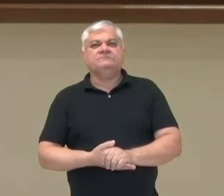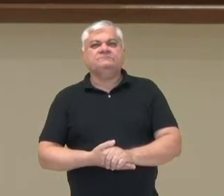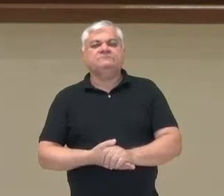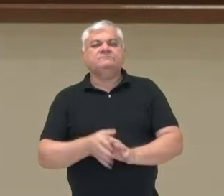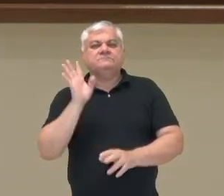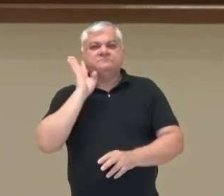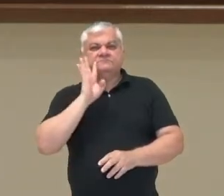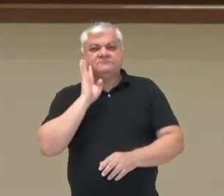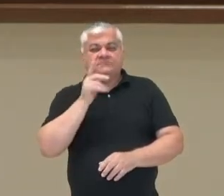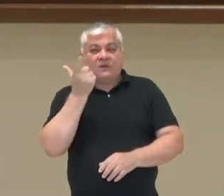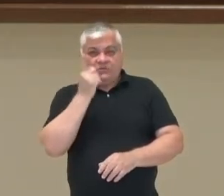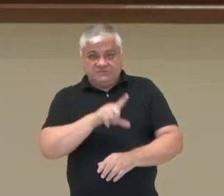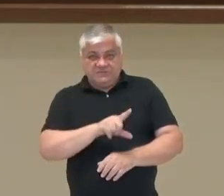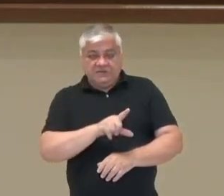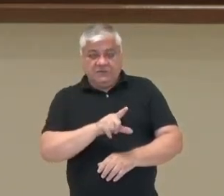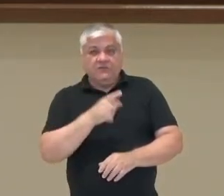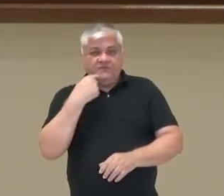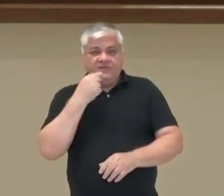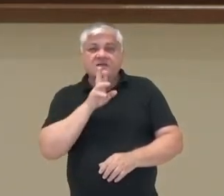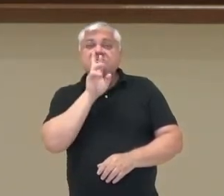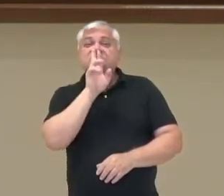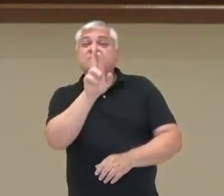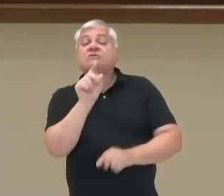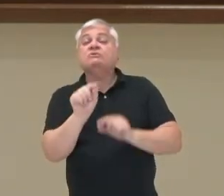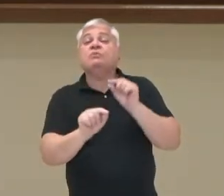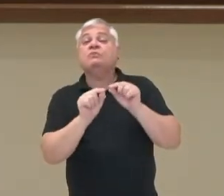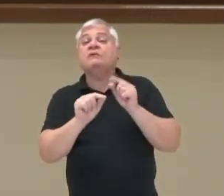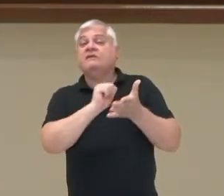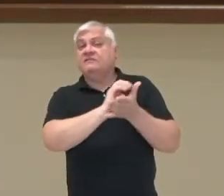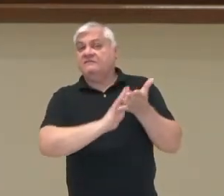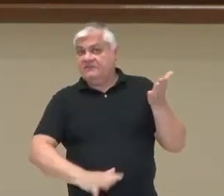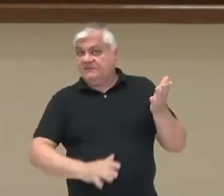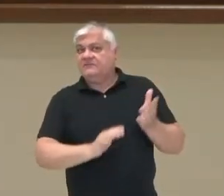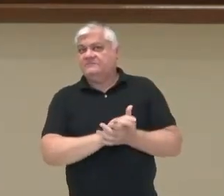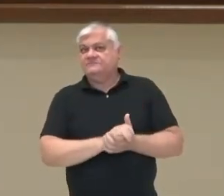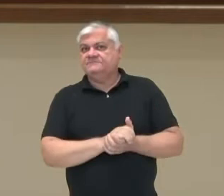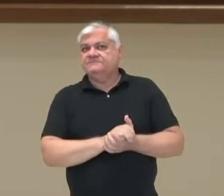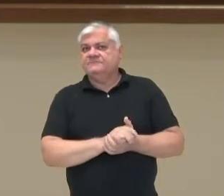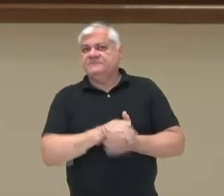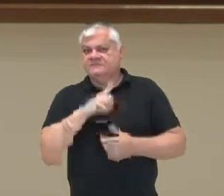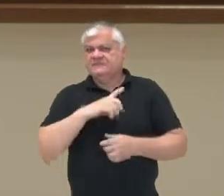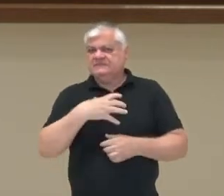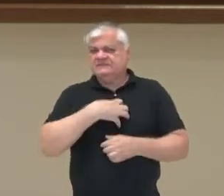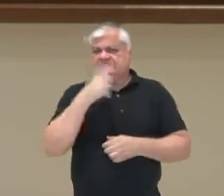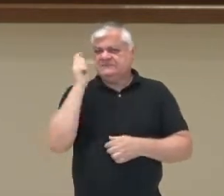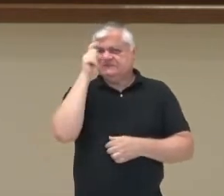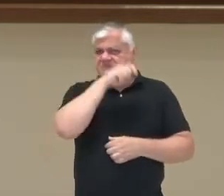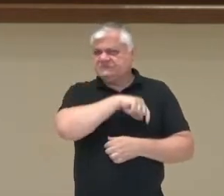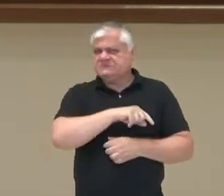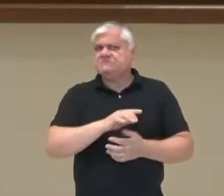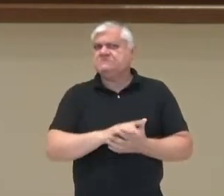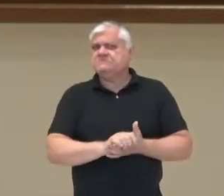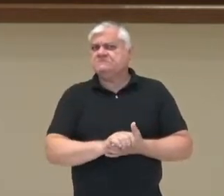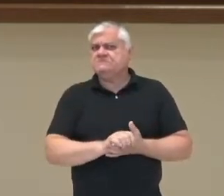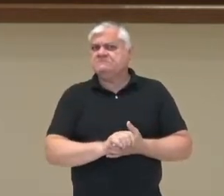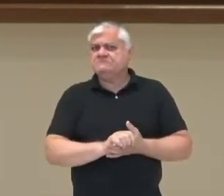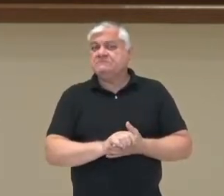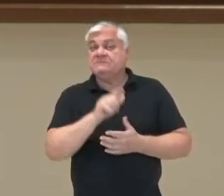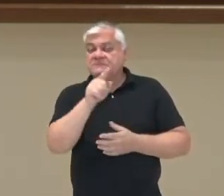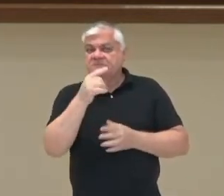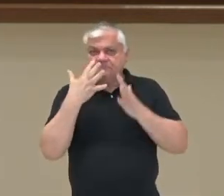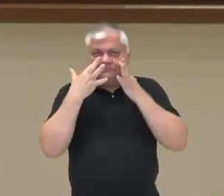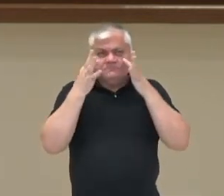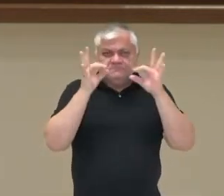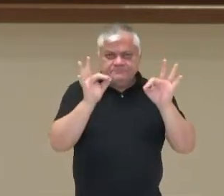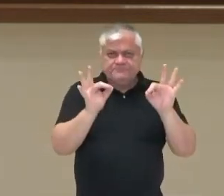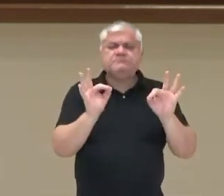Legal. E aí, você conseguiu então responder o que foi solicitado? Teve dificuldade? Se você prestou